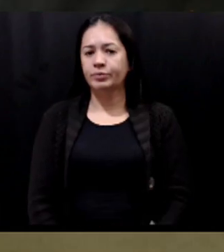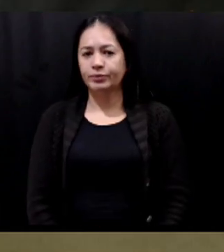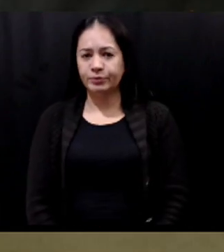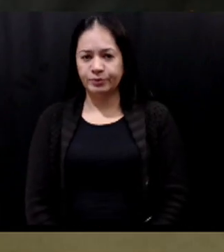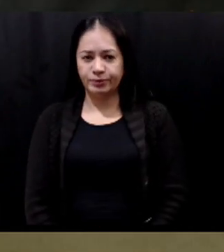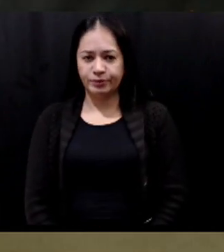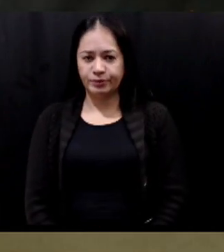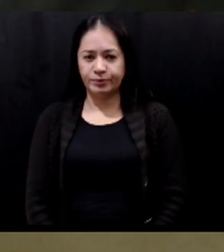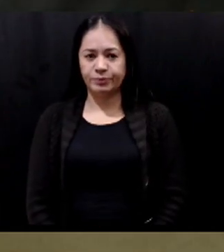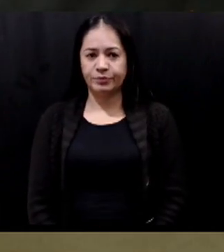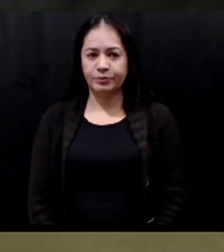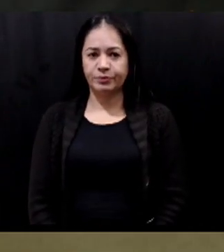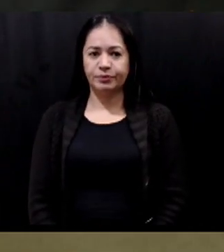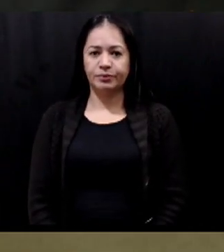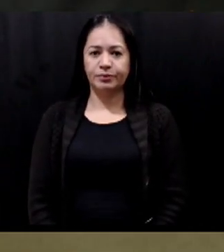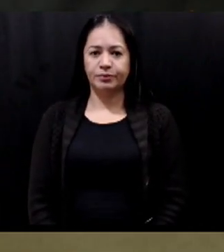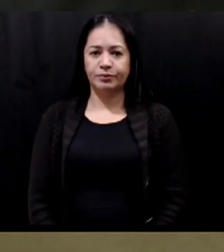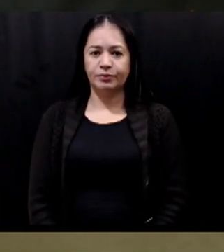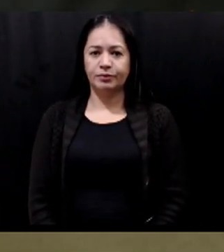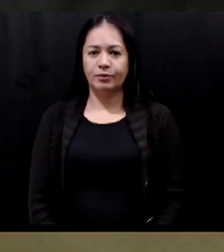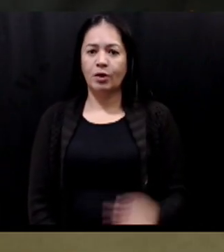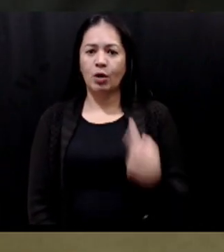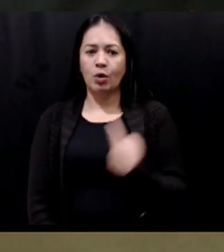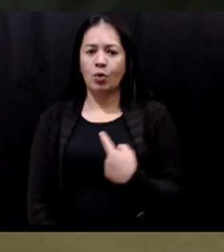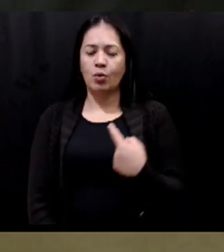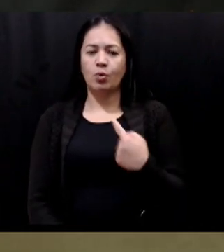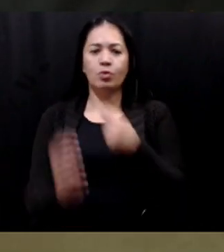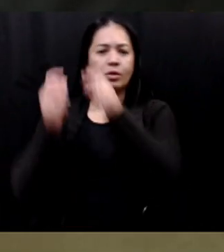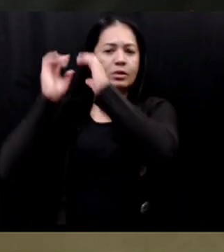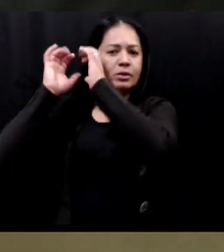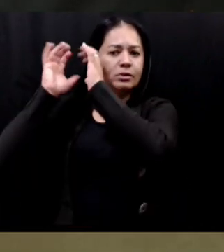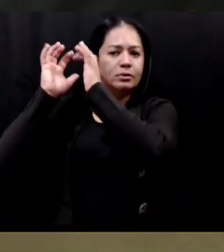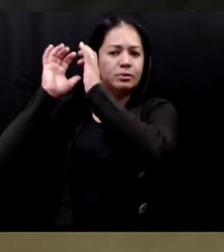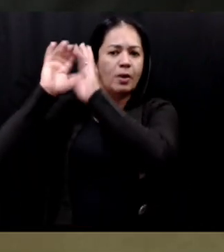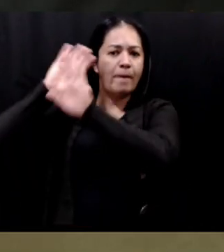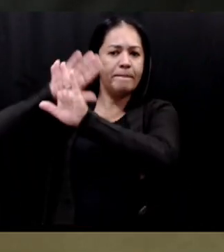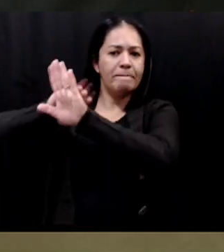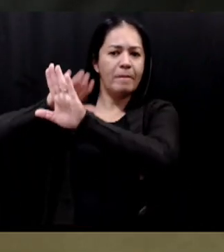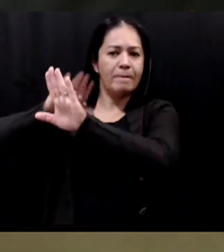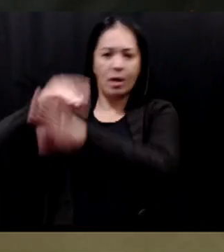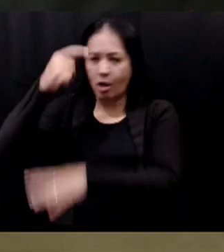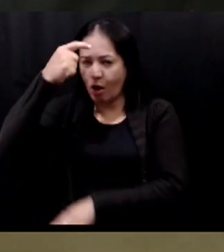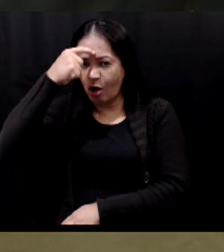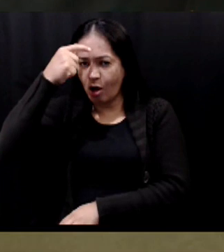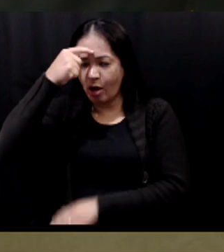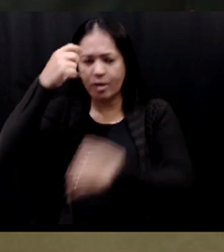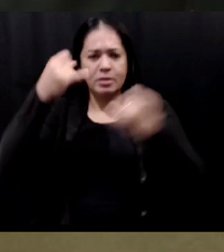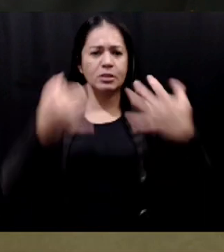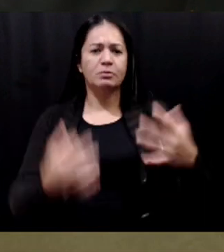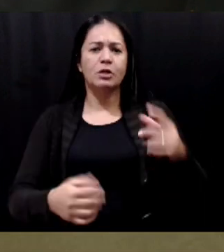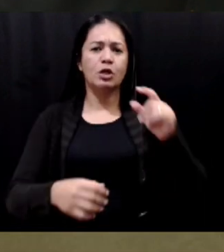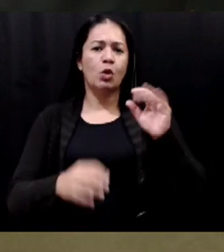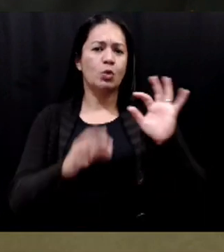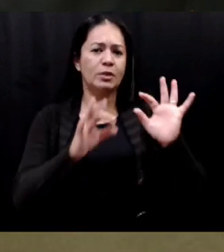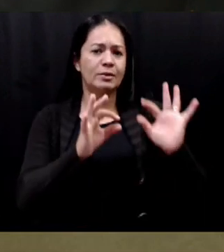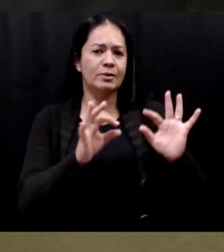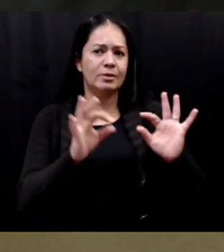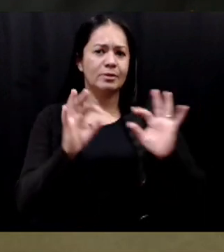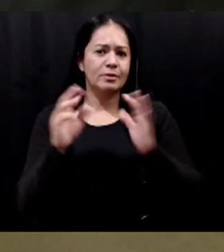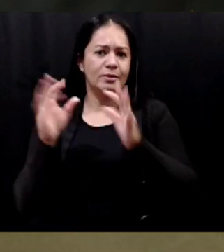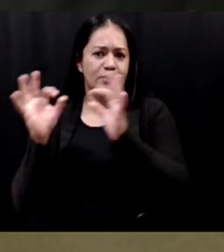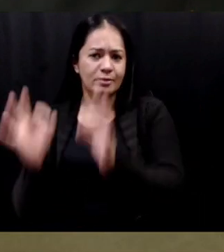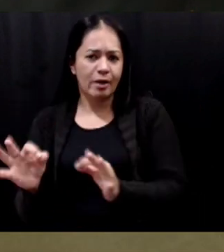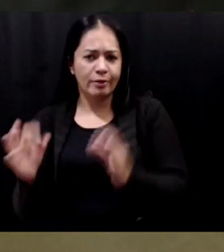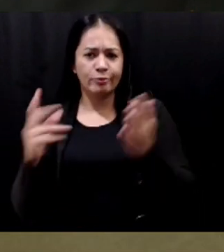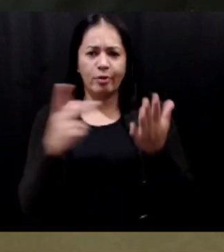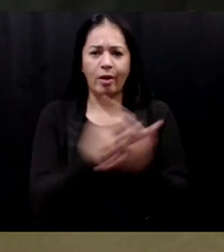Paulo, o nosso cérebro, né, o subconsciente, ele não define o que é correto e o que é certo e o que é errado.